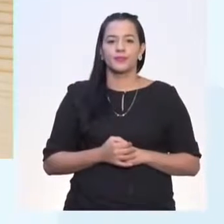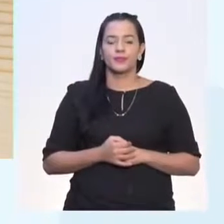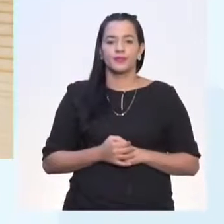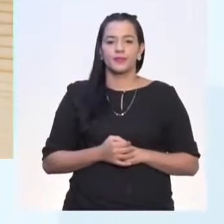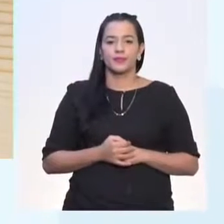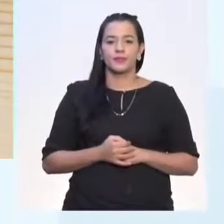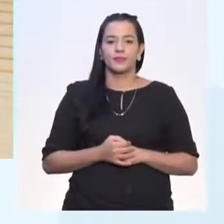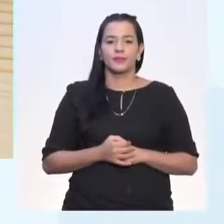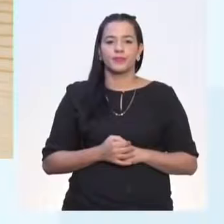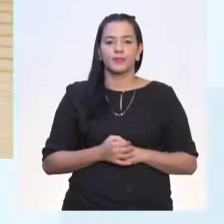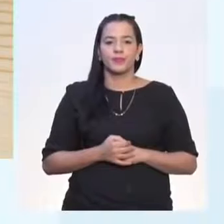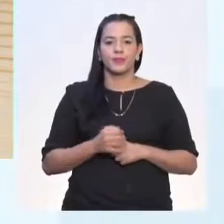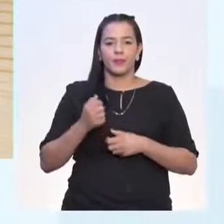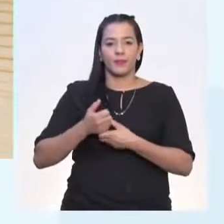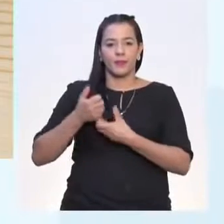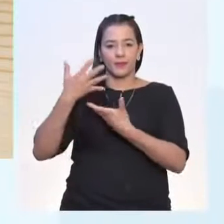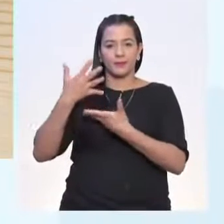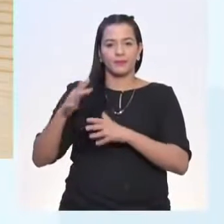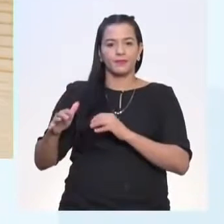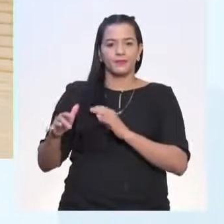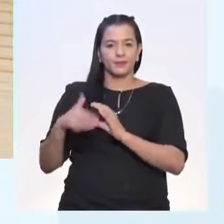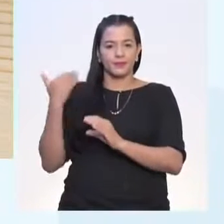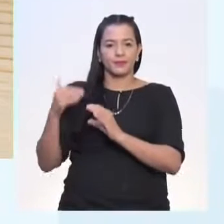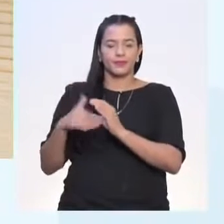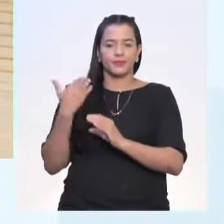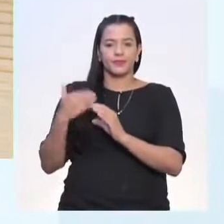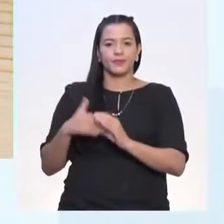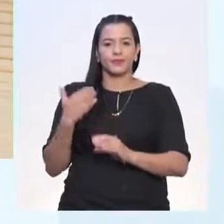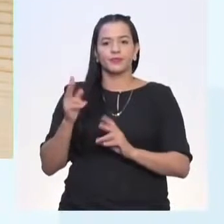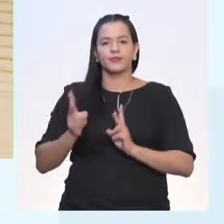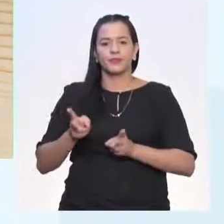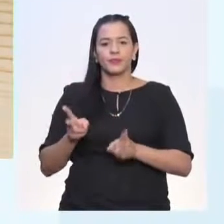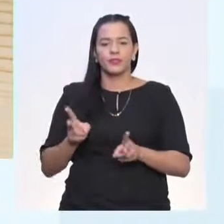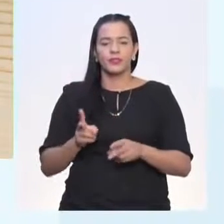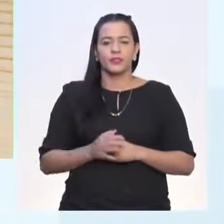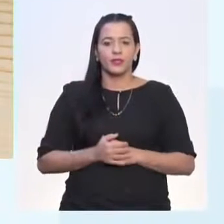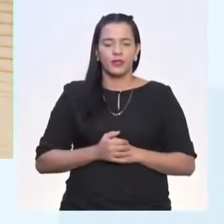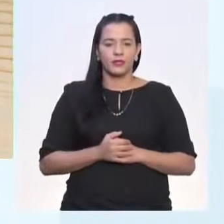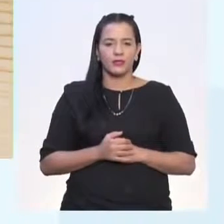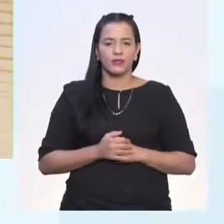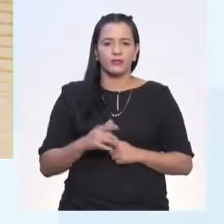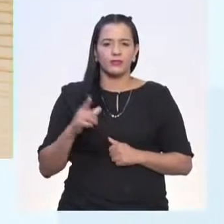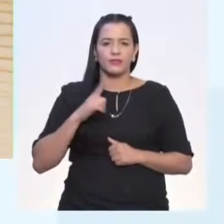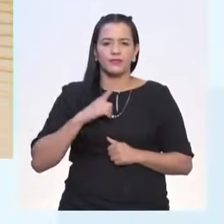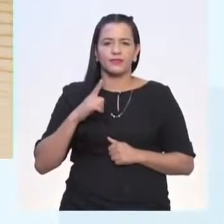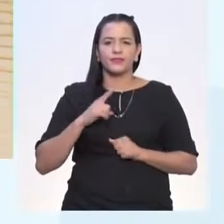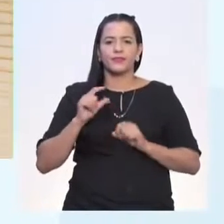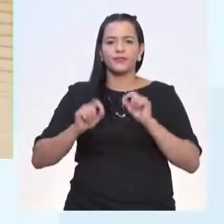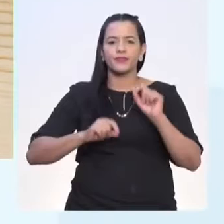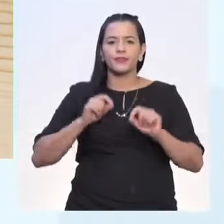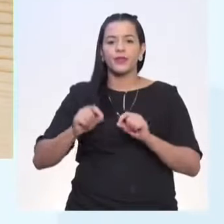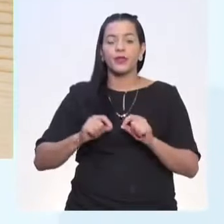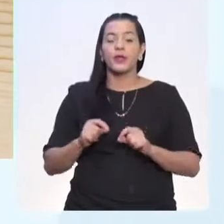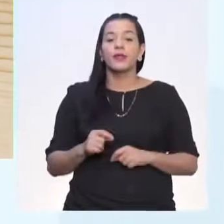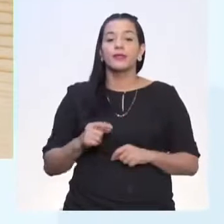o Edjoel lê ali para mim. O professor Edgar colocou aqui que não podemos esquecer do movimento de